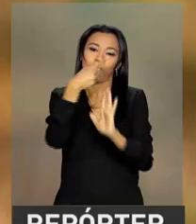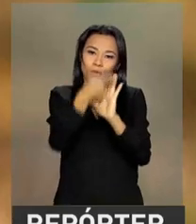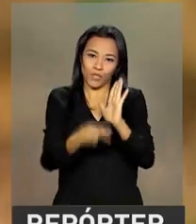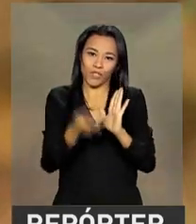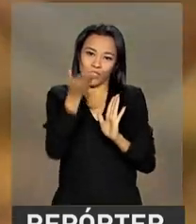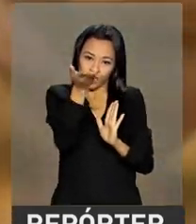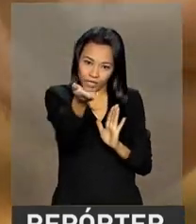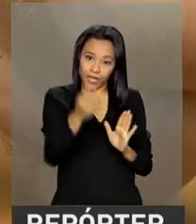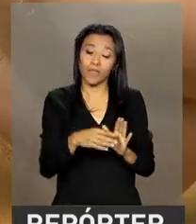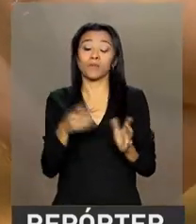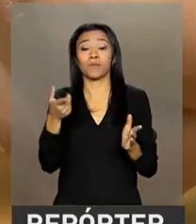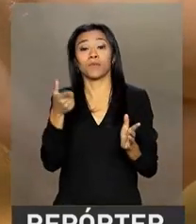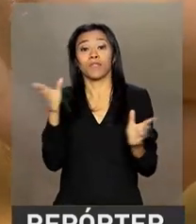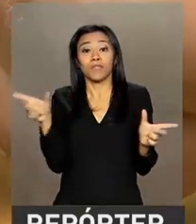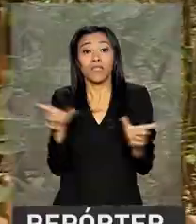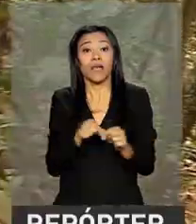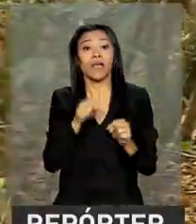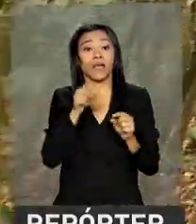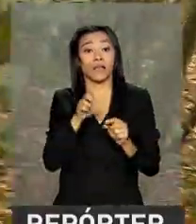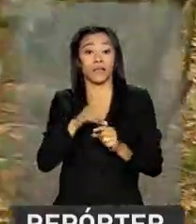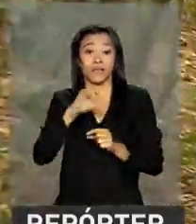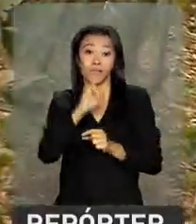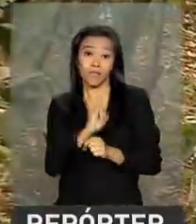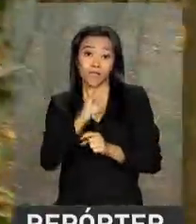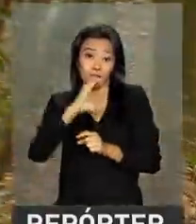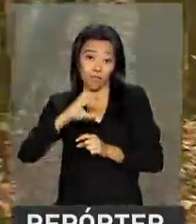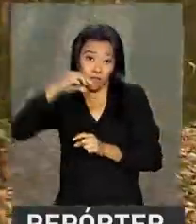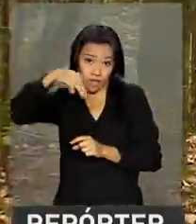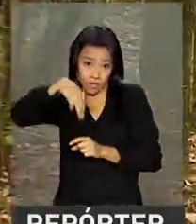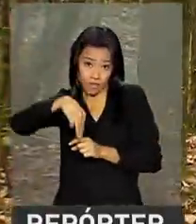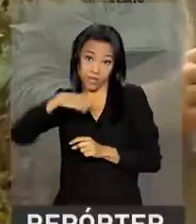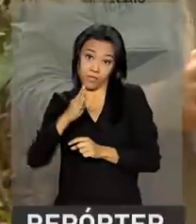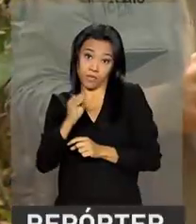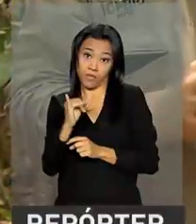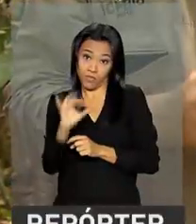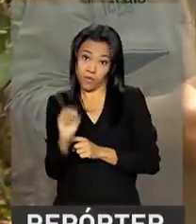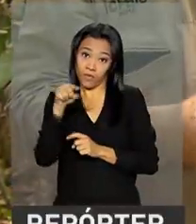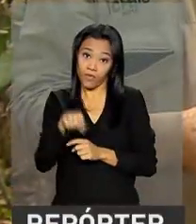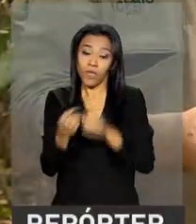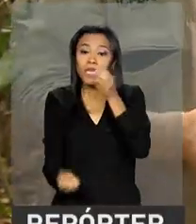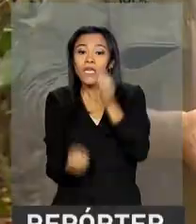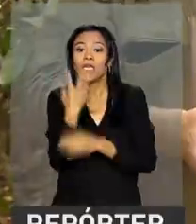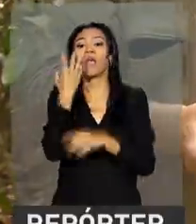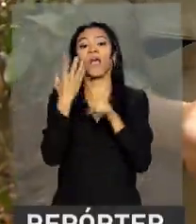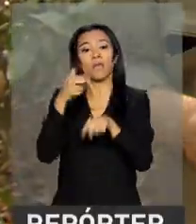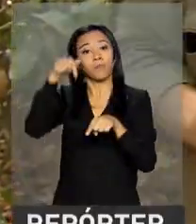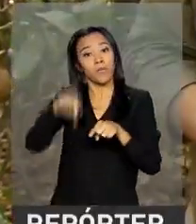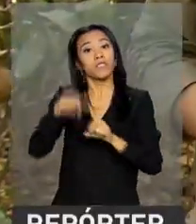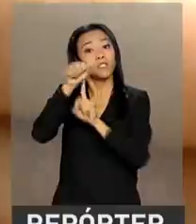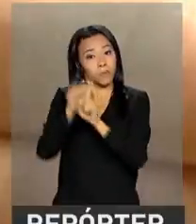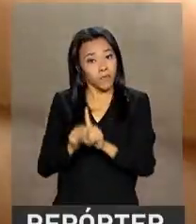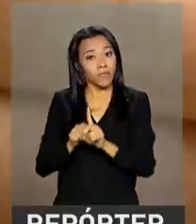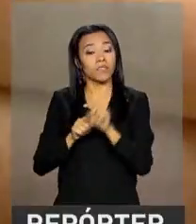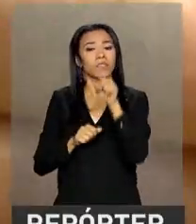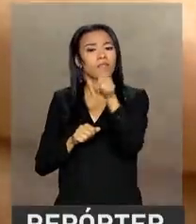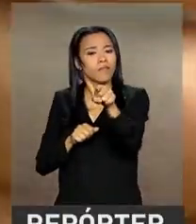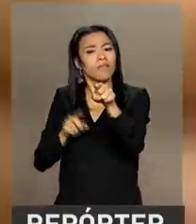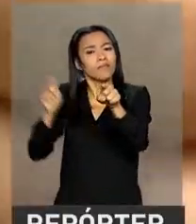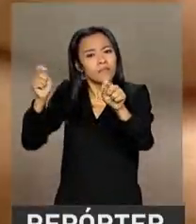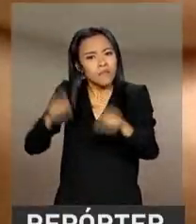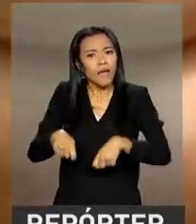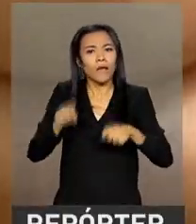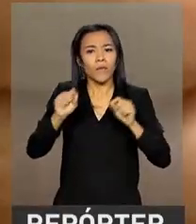monitoramento da biodiversidade o programa monitora criado este mês pelo icm bio com ele será possível